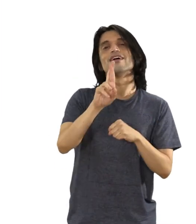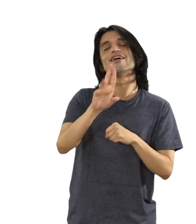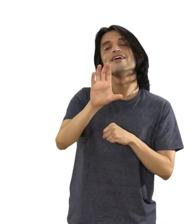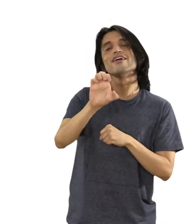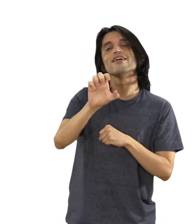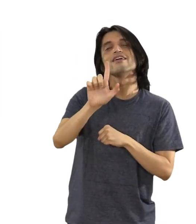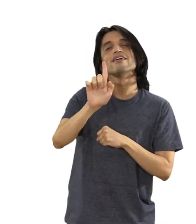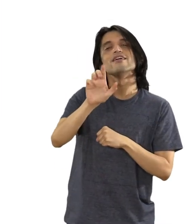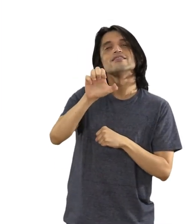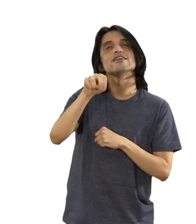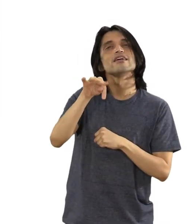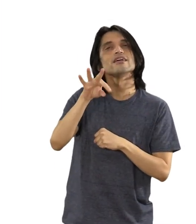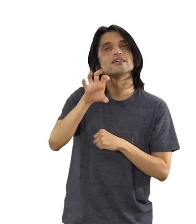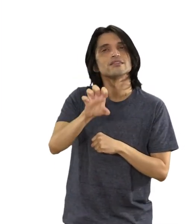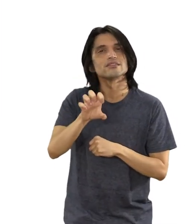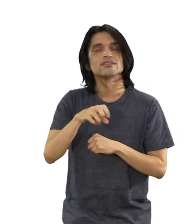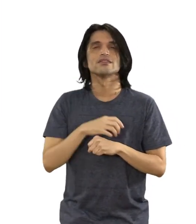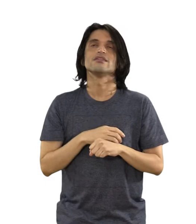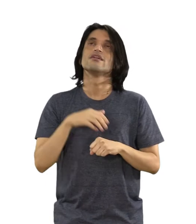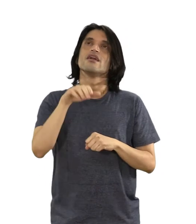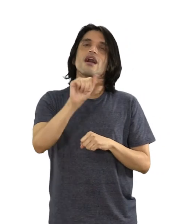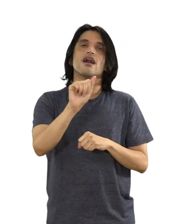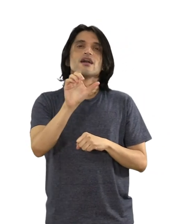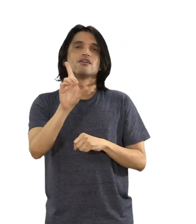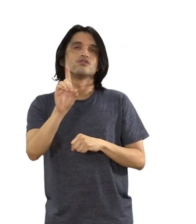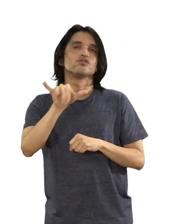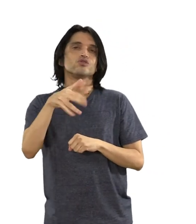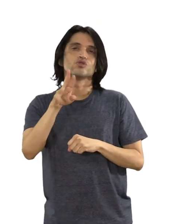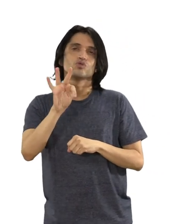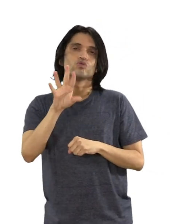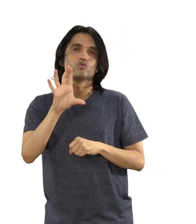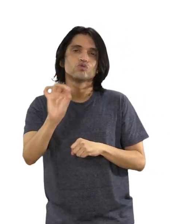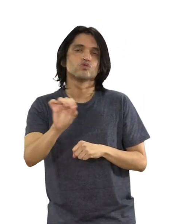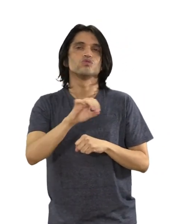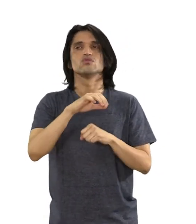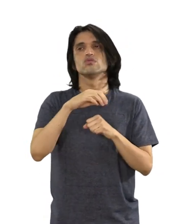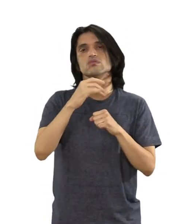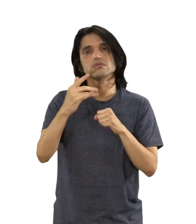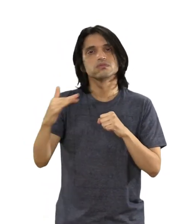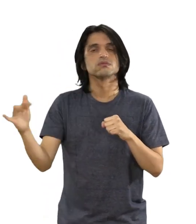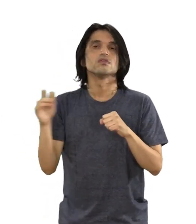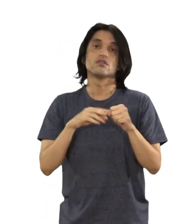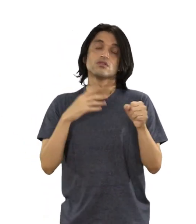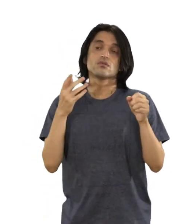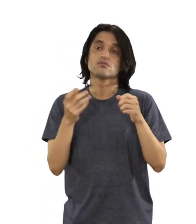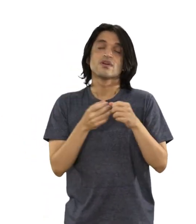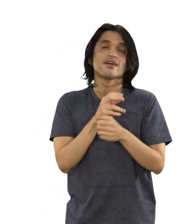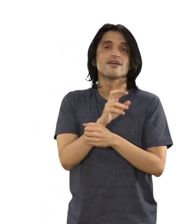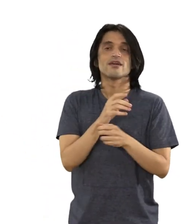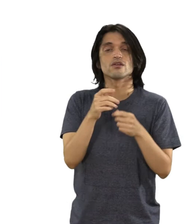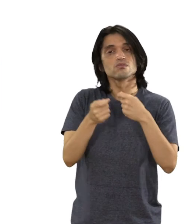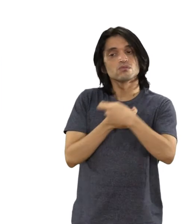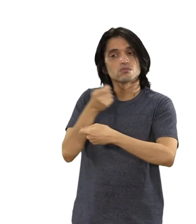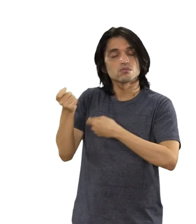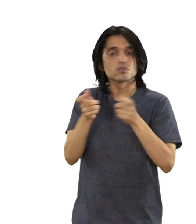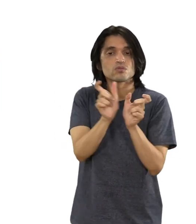objetos, direto e indireto, e adjuntos adverbiais são os termos regidos. Muitos verbos regem